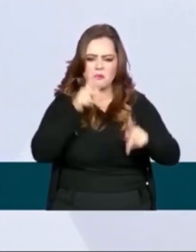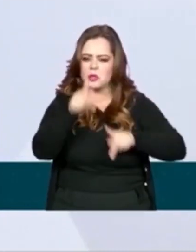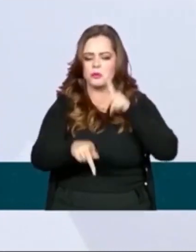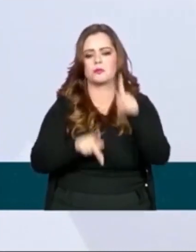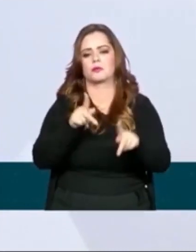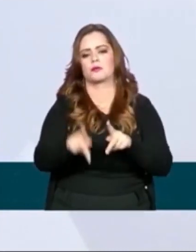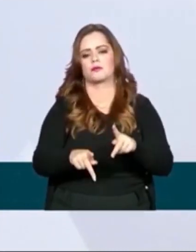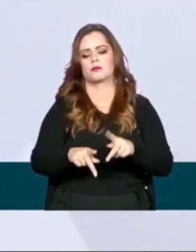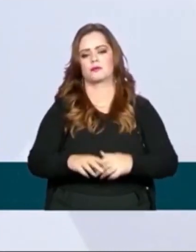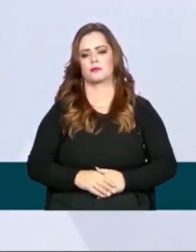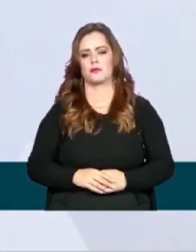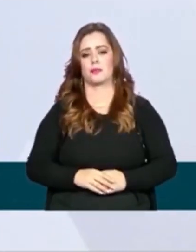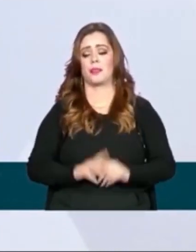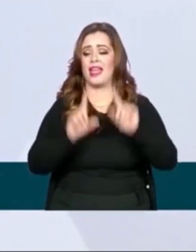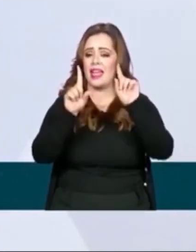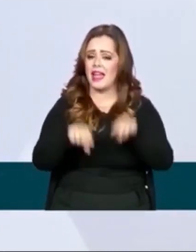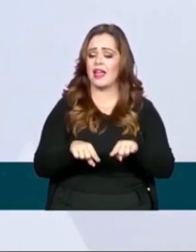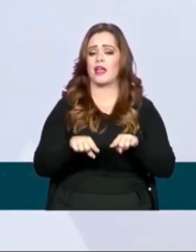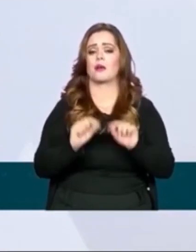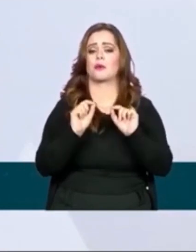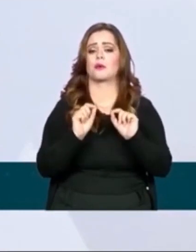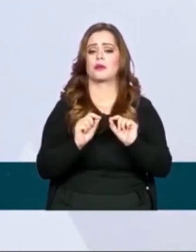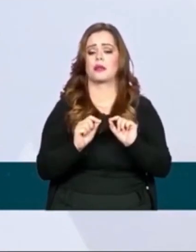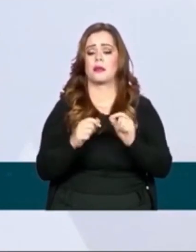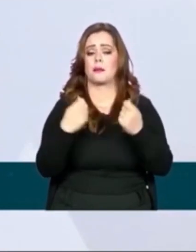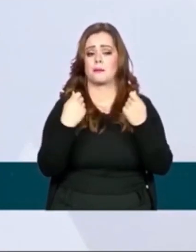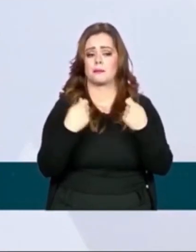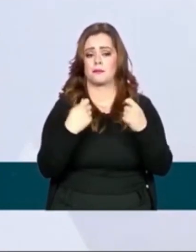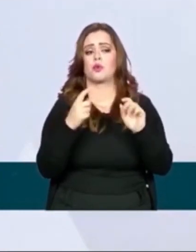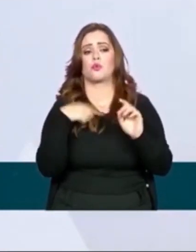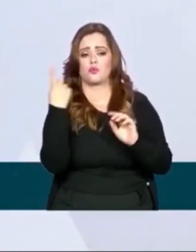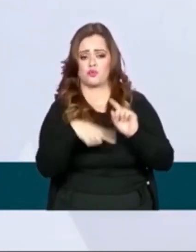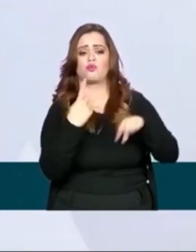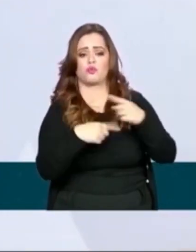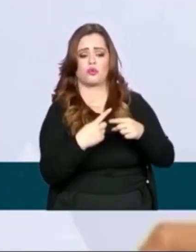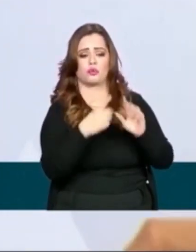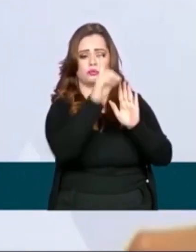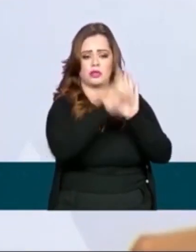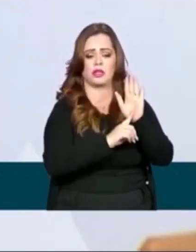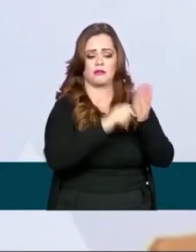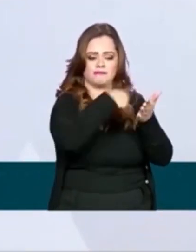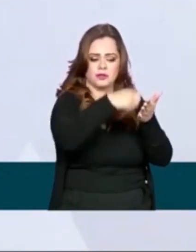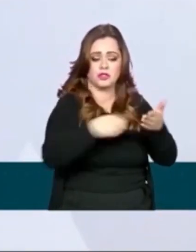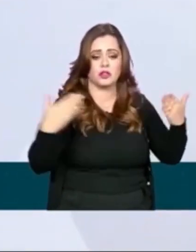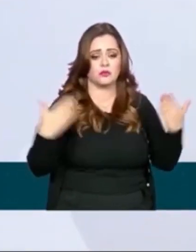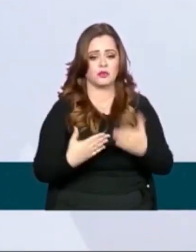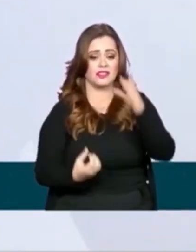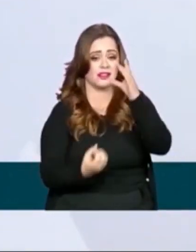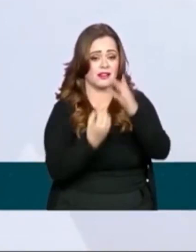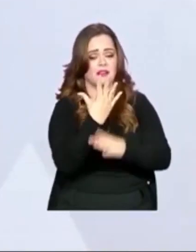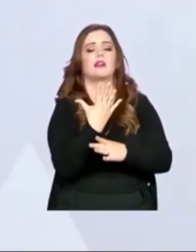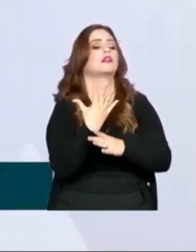6 anos pelos governos de Michel Temer e de Jair Bolsonaro. Enfatizou que, desde a transição, o presidente Lula